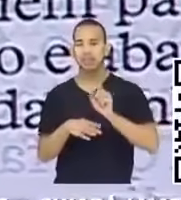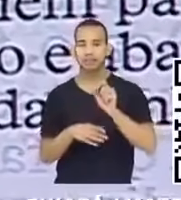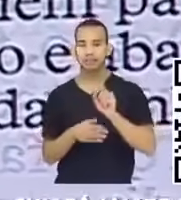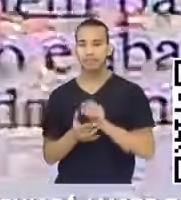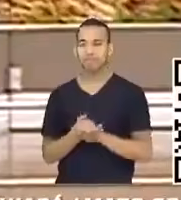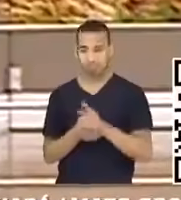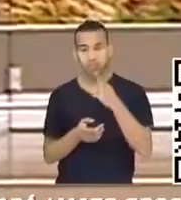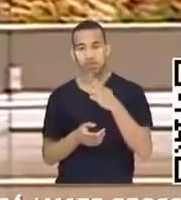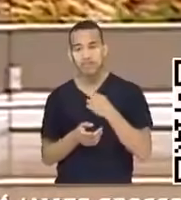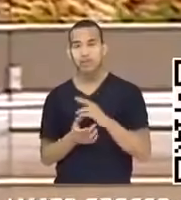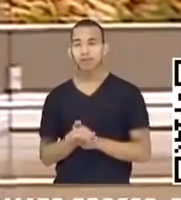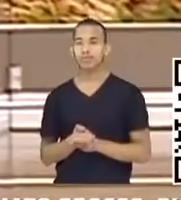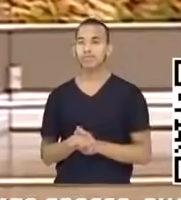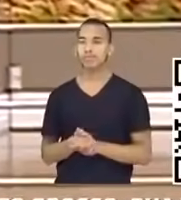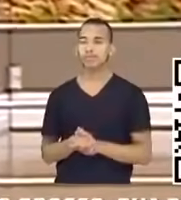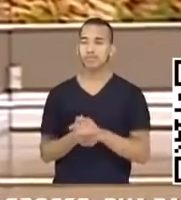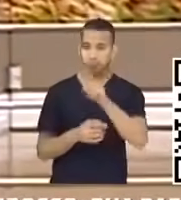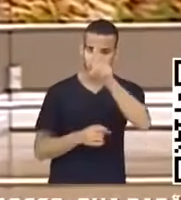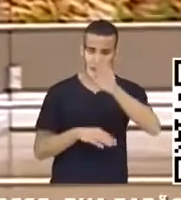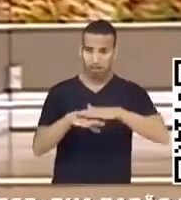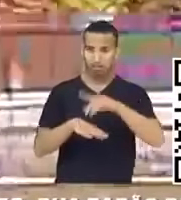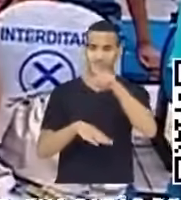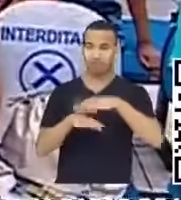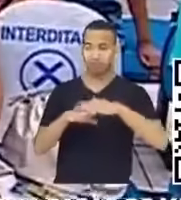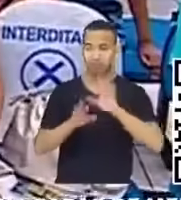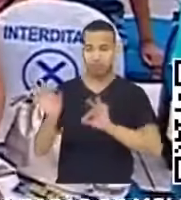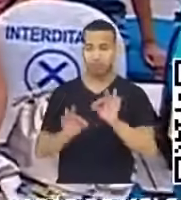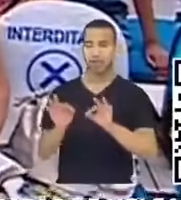me responde já foi você